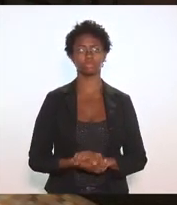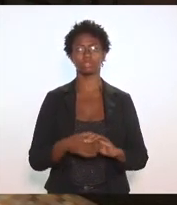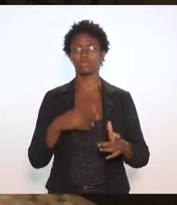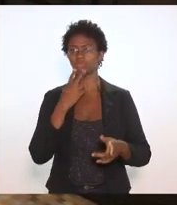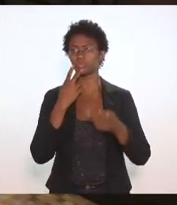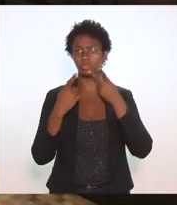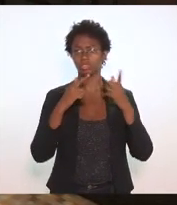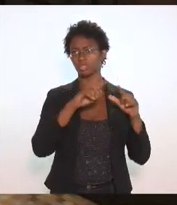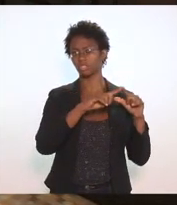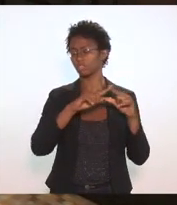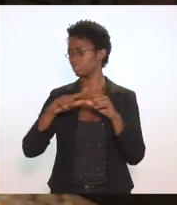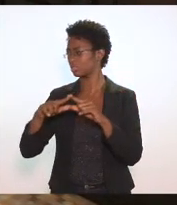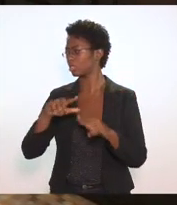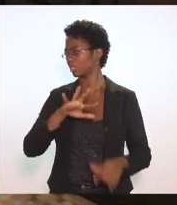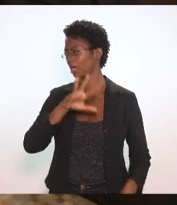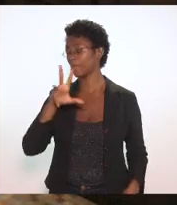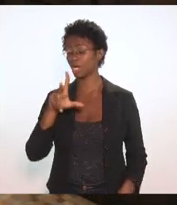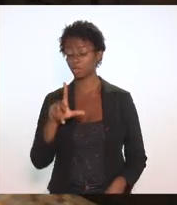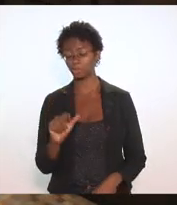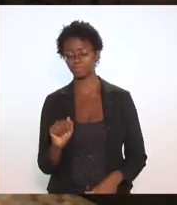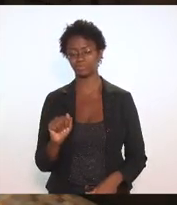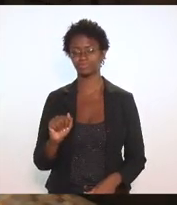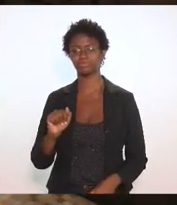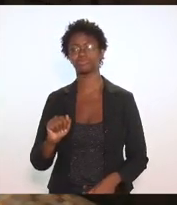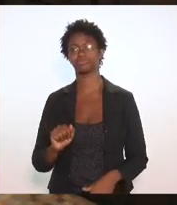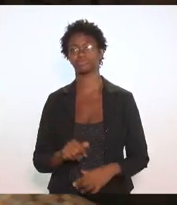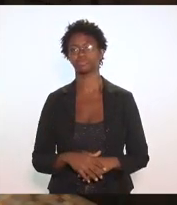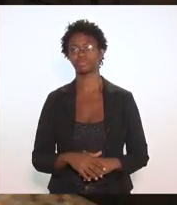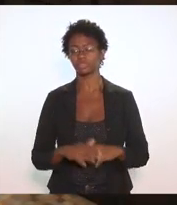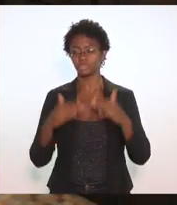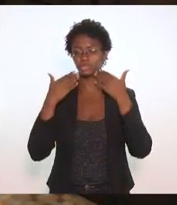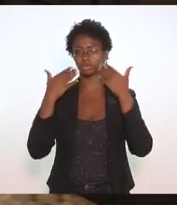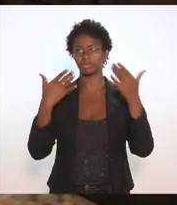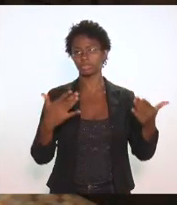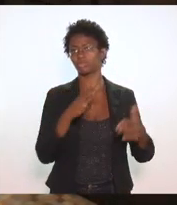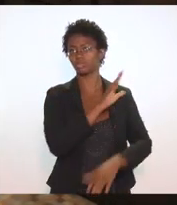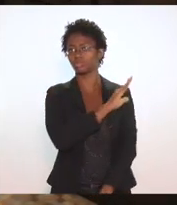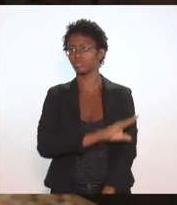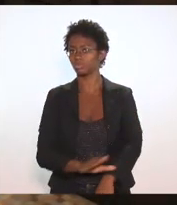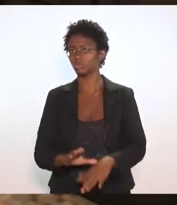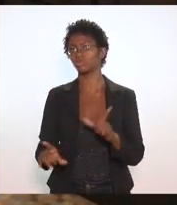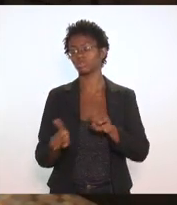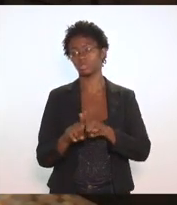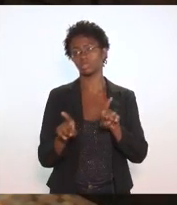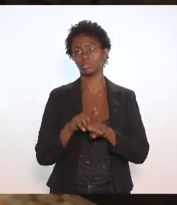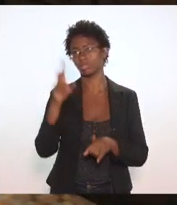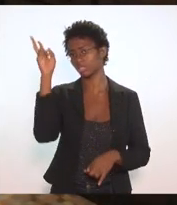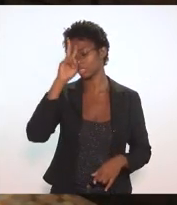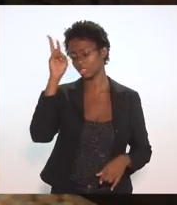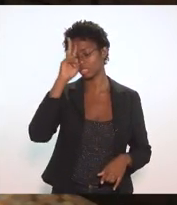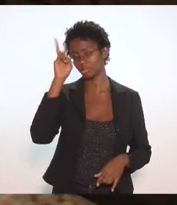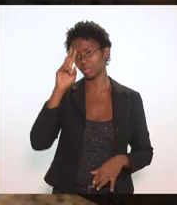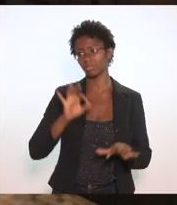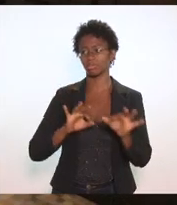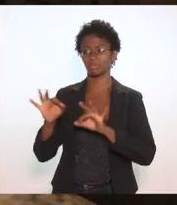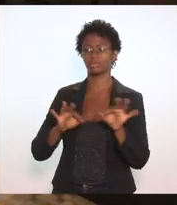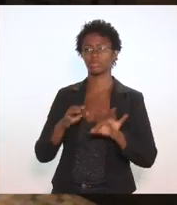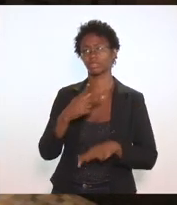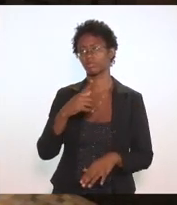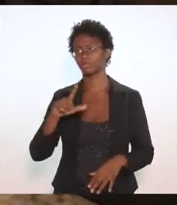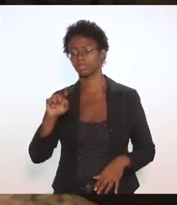a cultura, na religião, enfim, nas diferentes expressões da cultura na Baixada Fluminense. E também lembrar, na construção desse projeto,